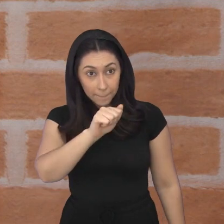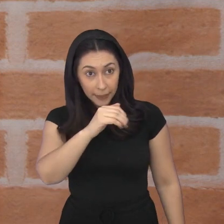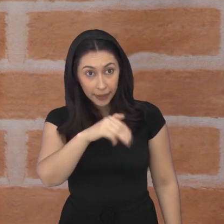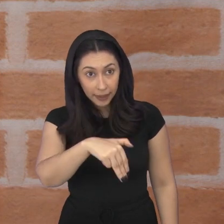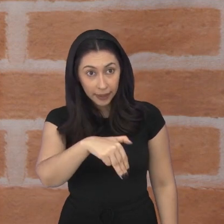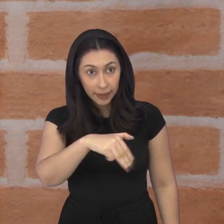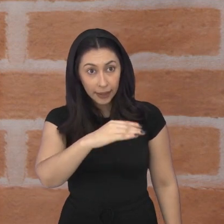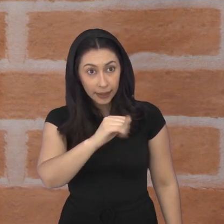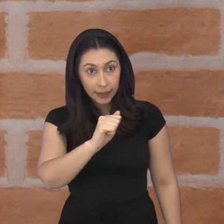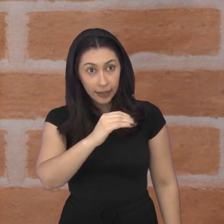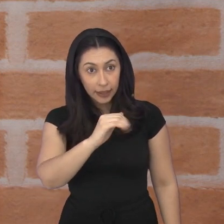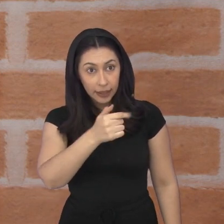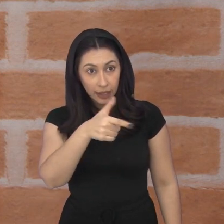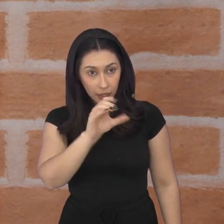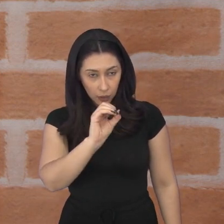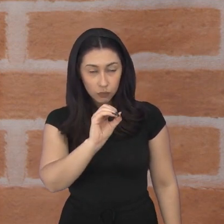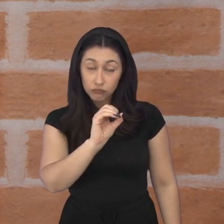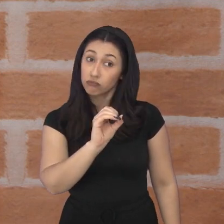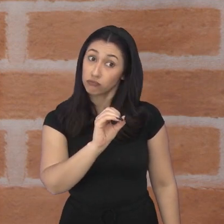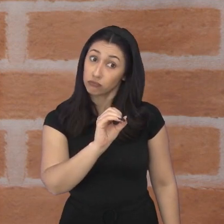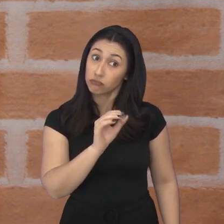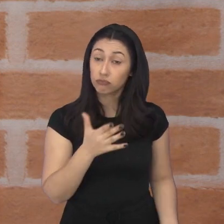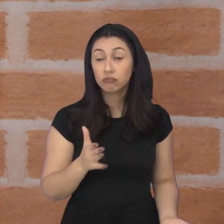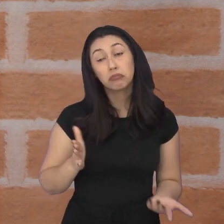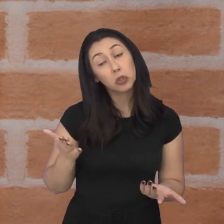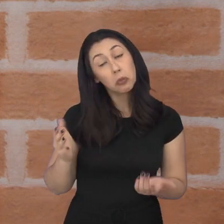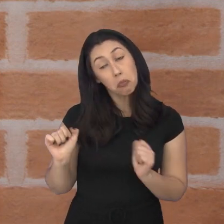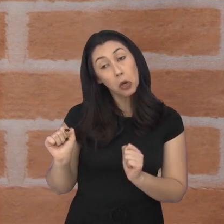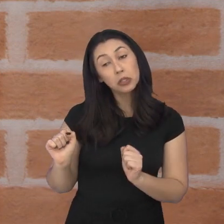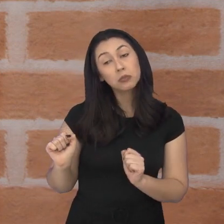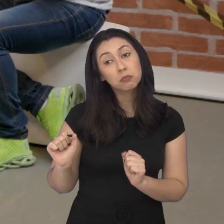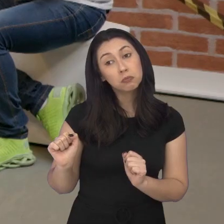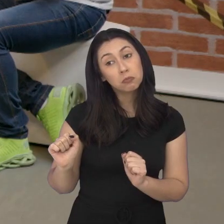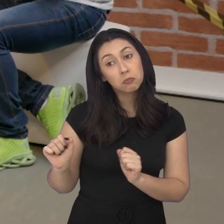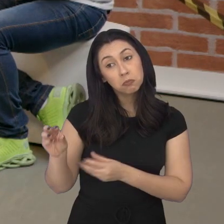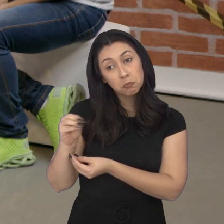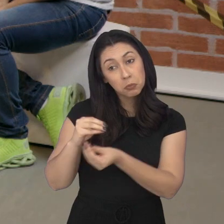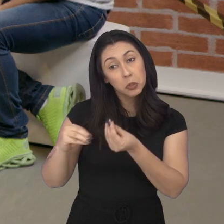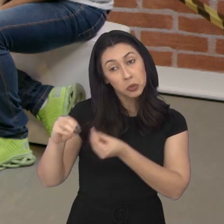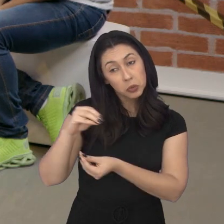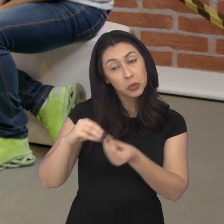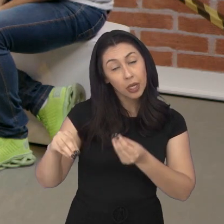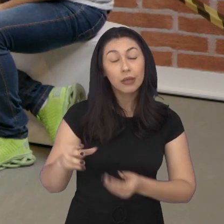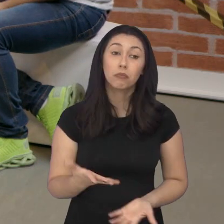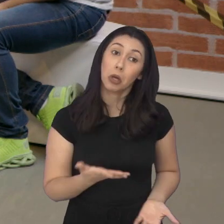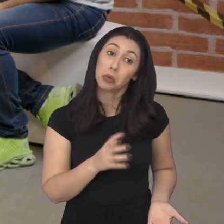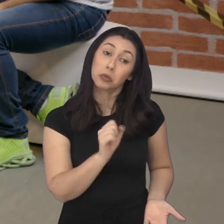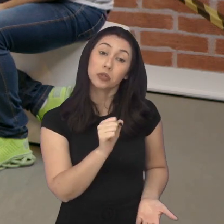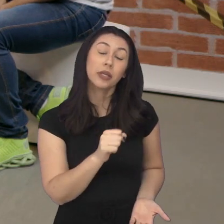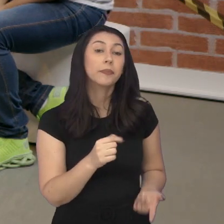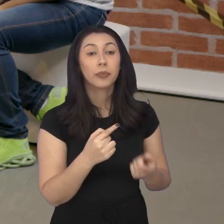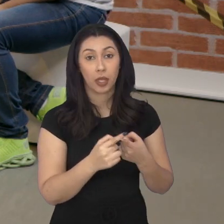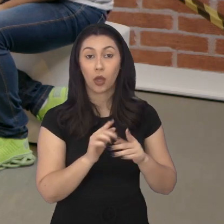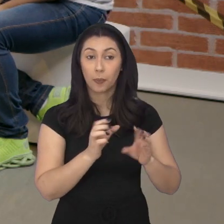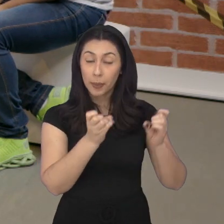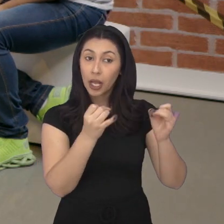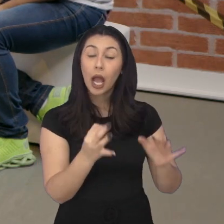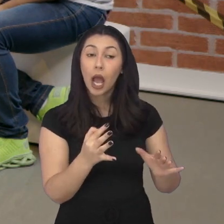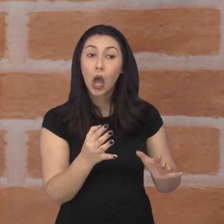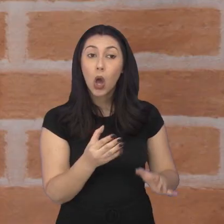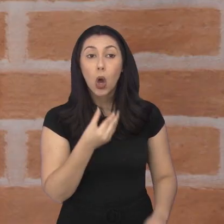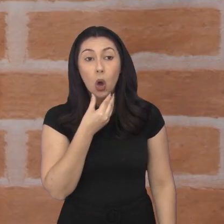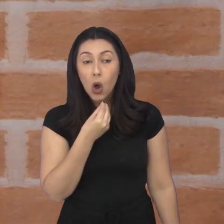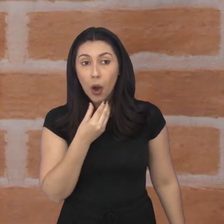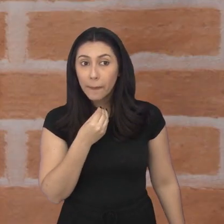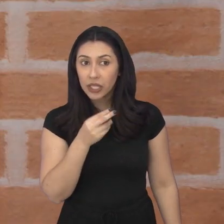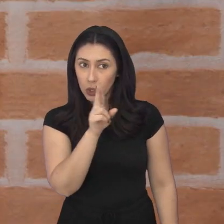macacão, né? De repente foi isso. Tipo isso. Deu uma misturada nos conceitos aí. Mas esse também porque assim, pra homem, na verdade, a gente nem usa